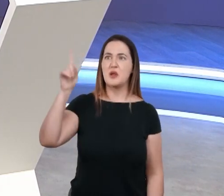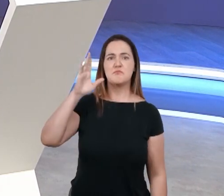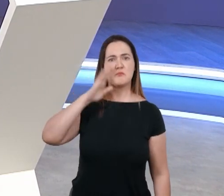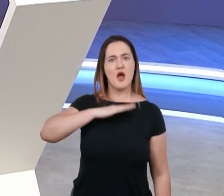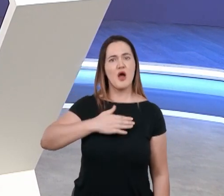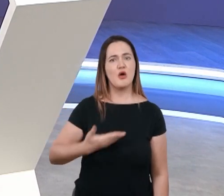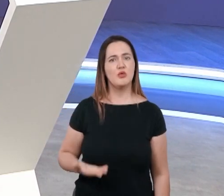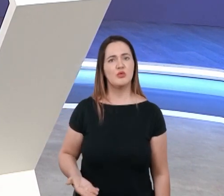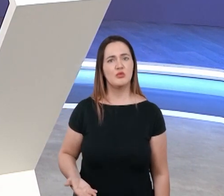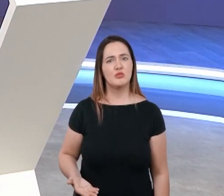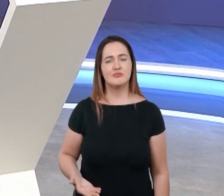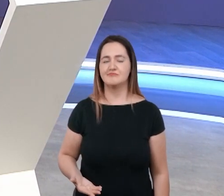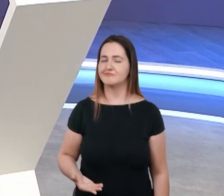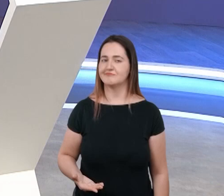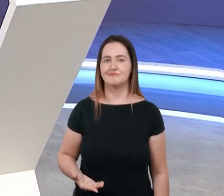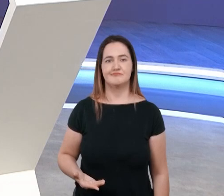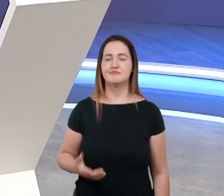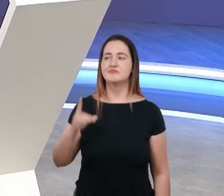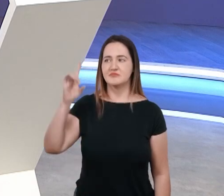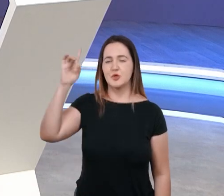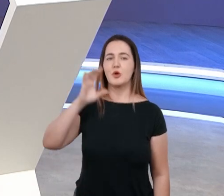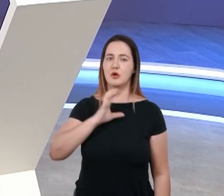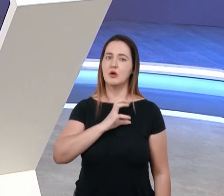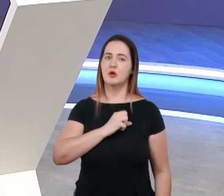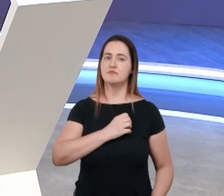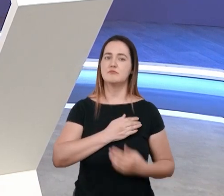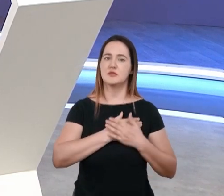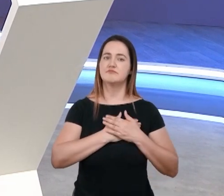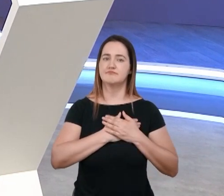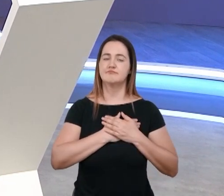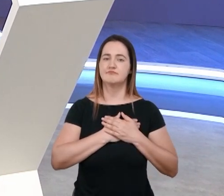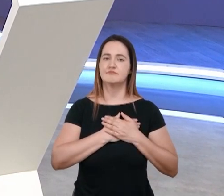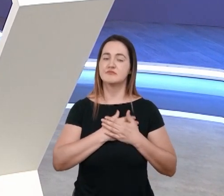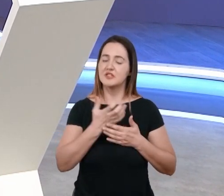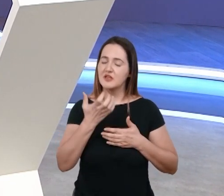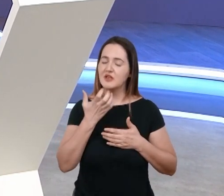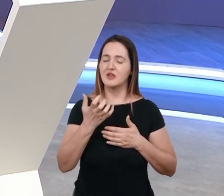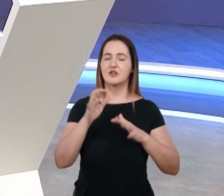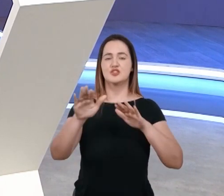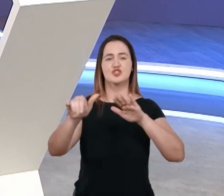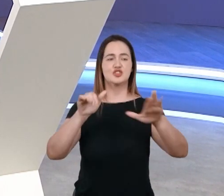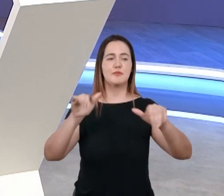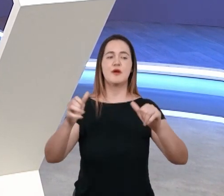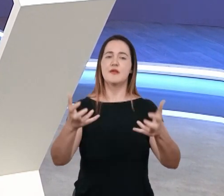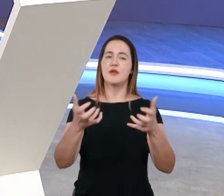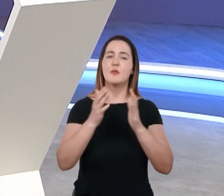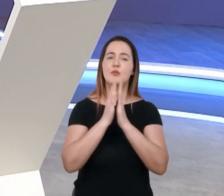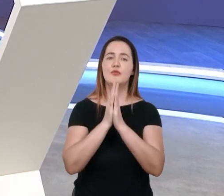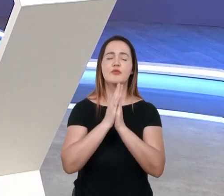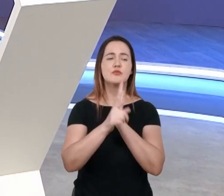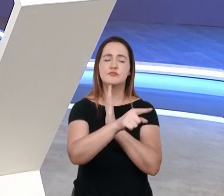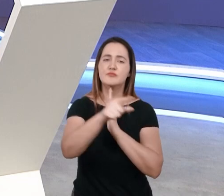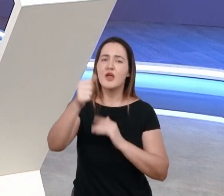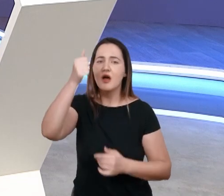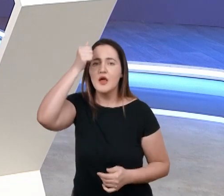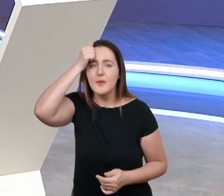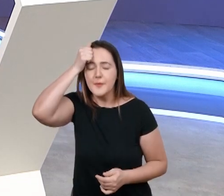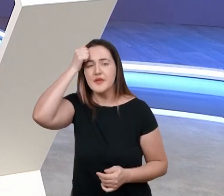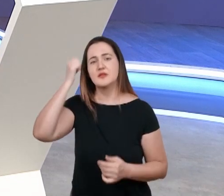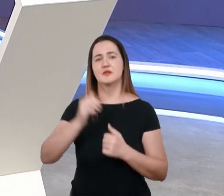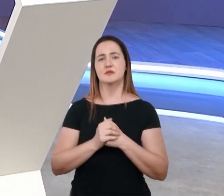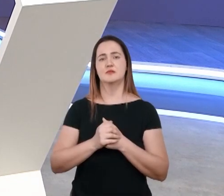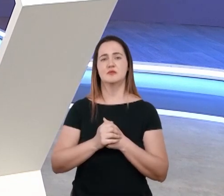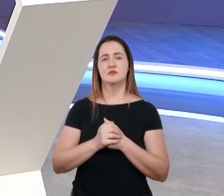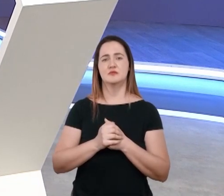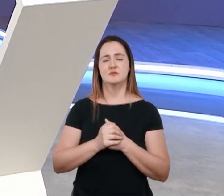essência daquilo que Deus é e nos levará a adorar um Deus que não é o Deus real da Bíblia. E quando nós adoramos um Deus que não é o Deus da Bíblia,